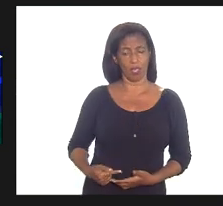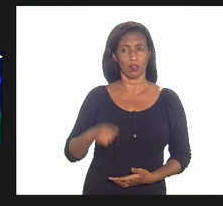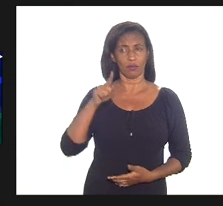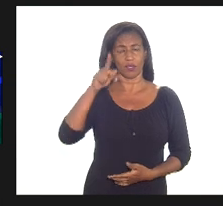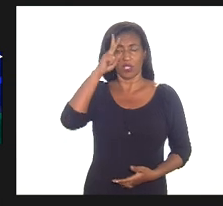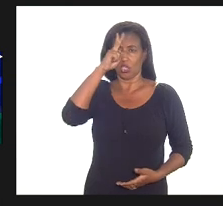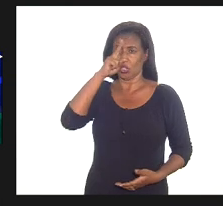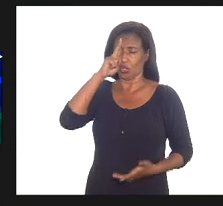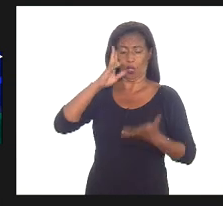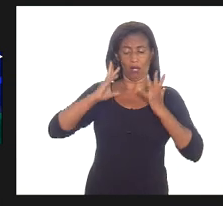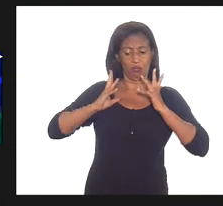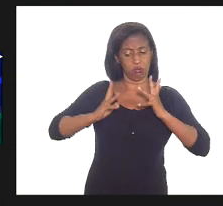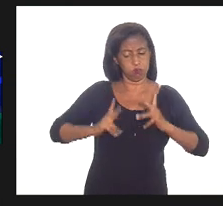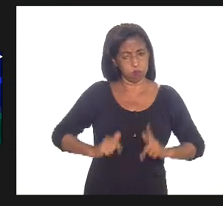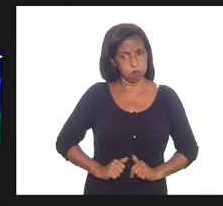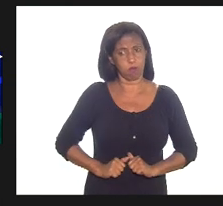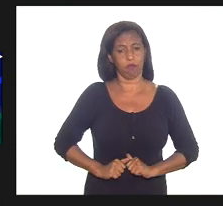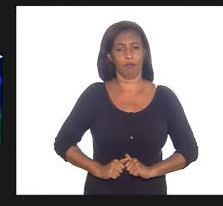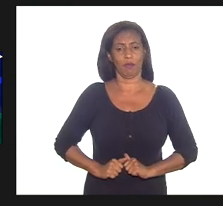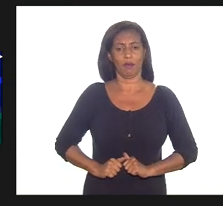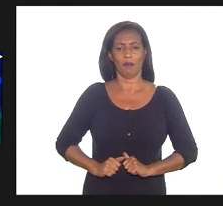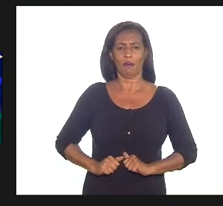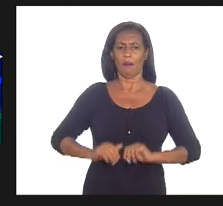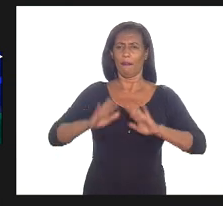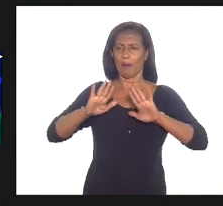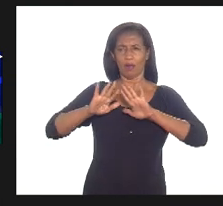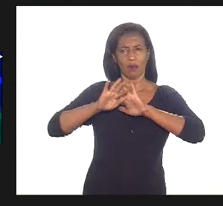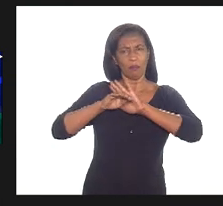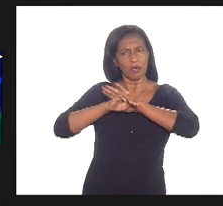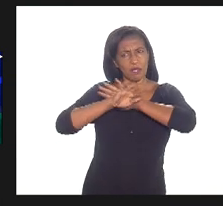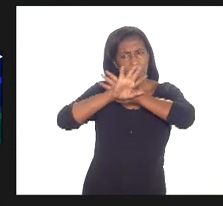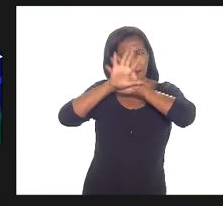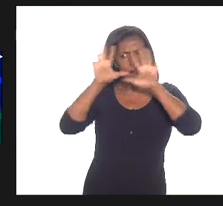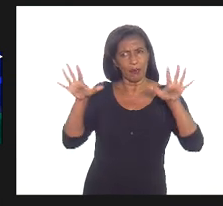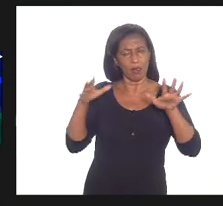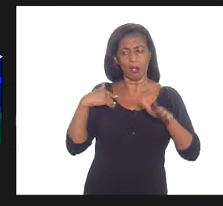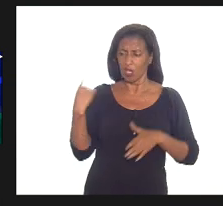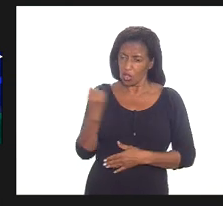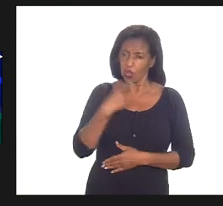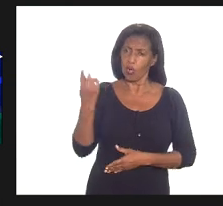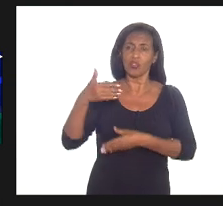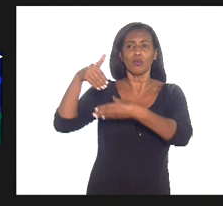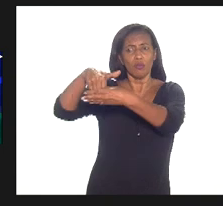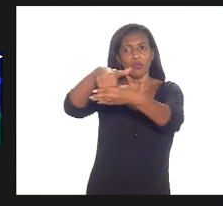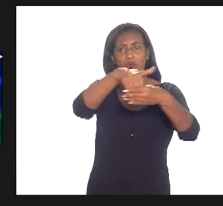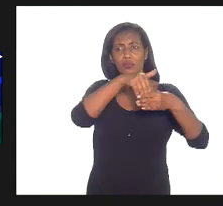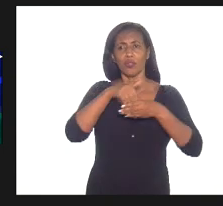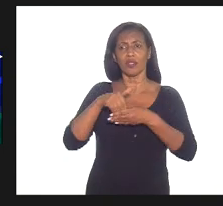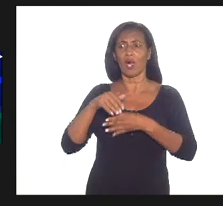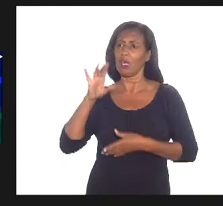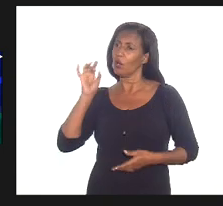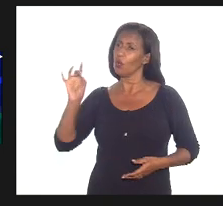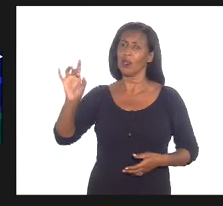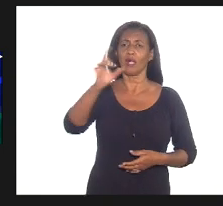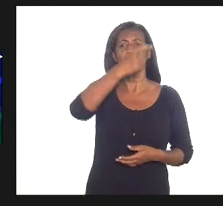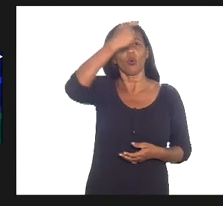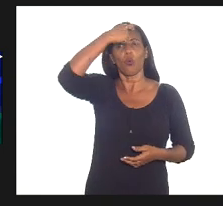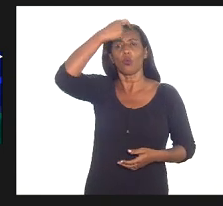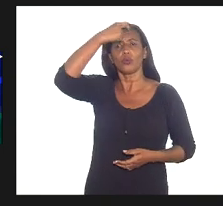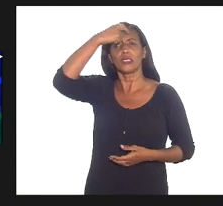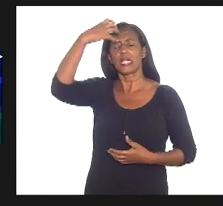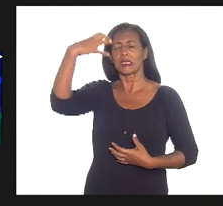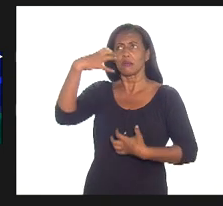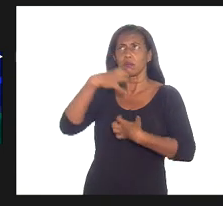Tá certo a passar é esse branco que amanhã nós vamos votar vamos votar de acordo para tocar cada um com a sua consciência